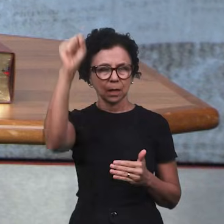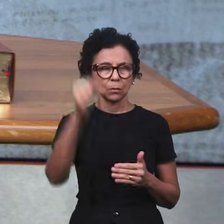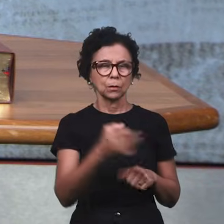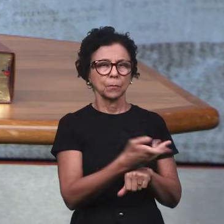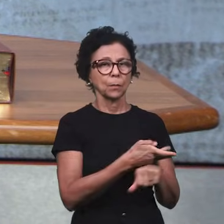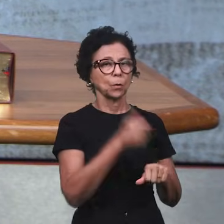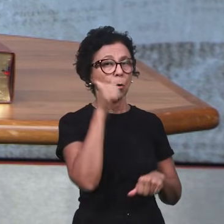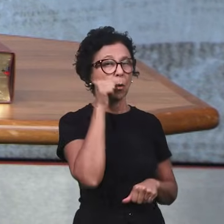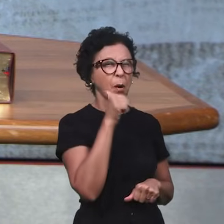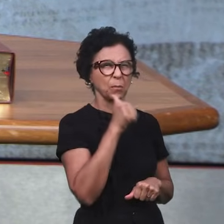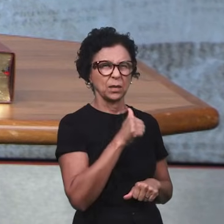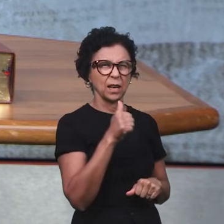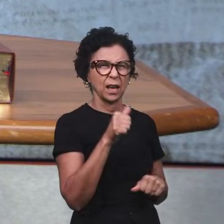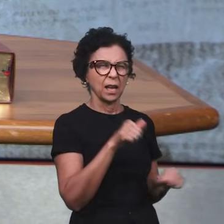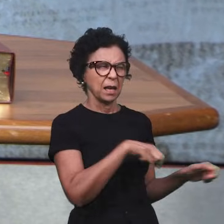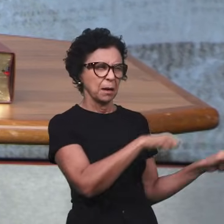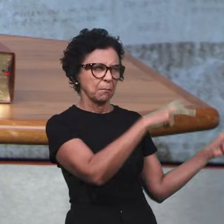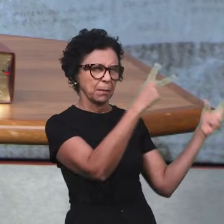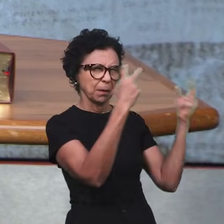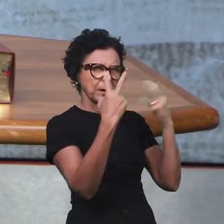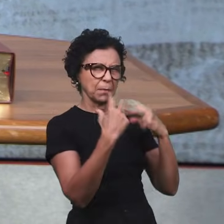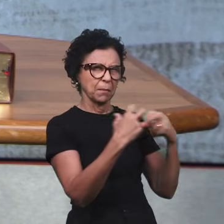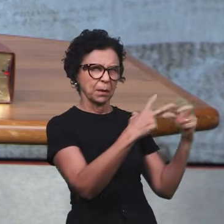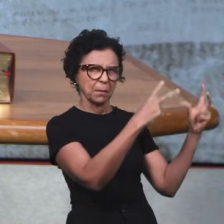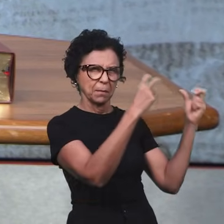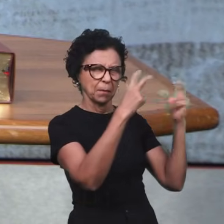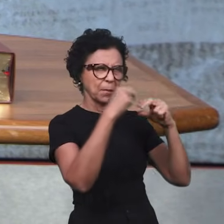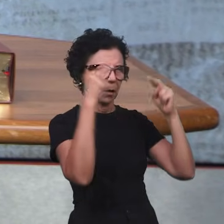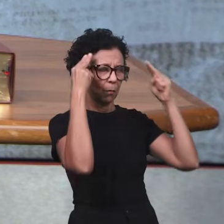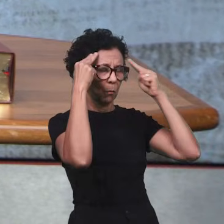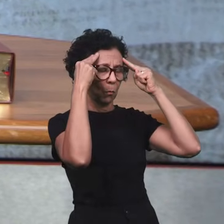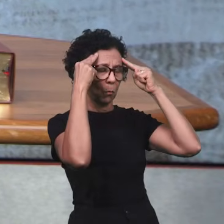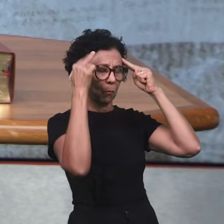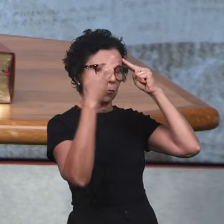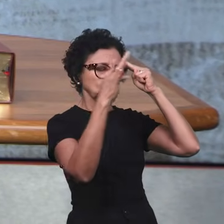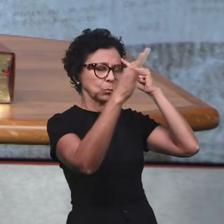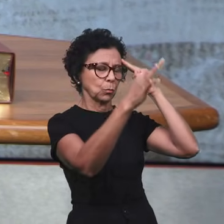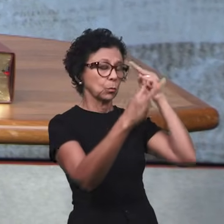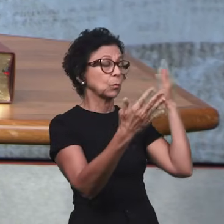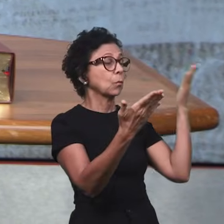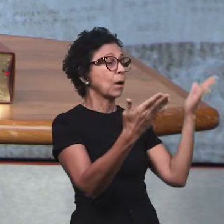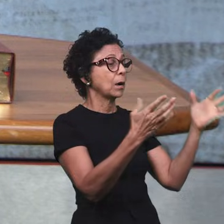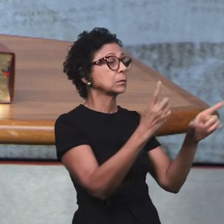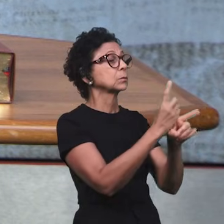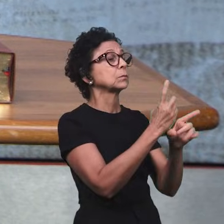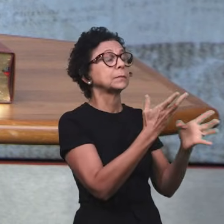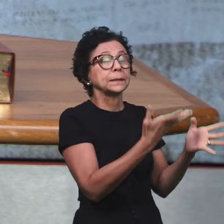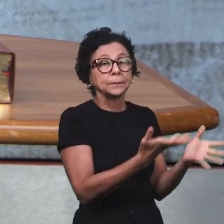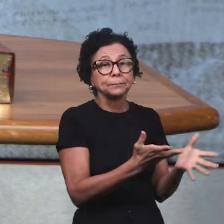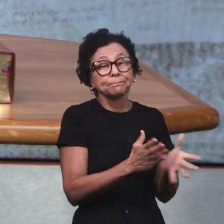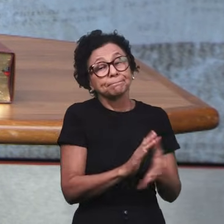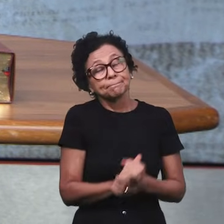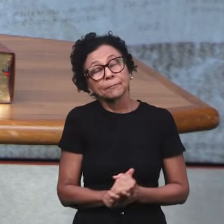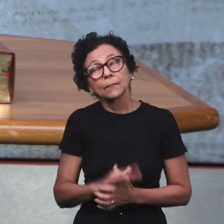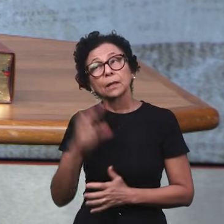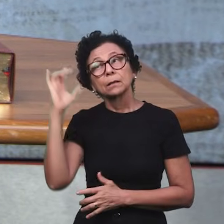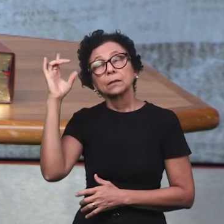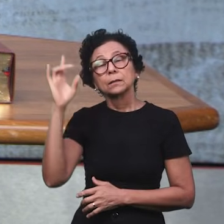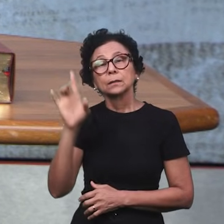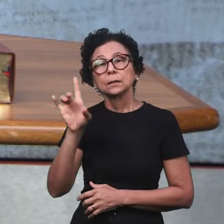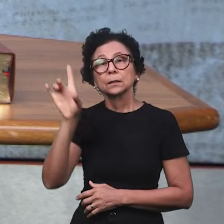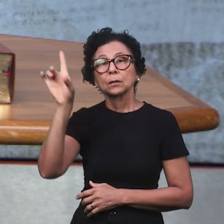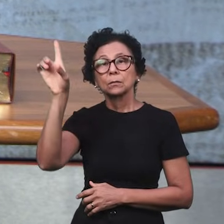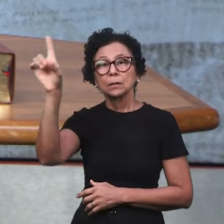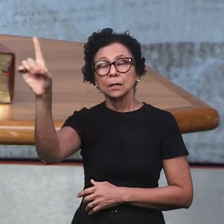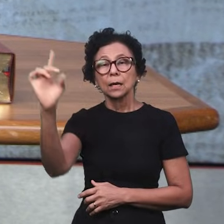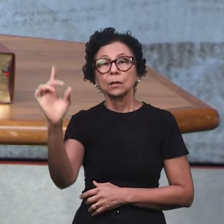adivinhadora, não obedeceu a palavra do Senhor e o Senhor transferiu o reino a Davi. Vamos prosseguir na leitura